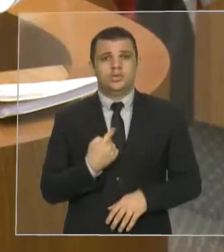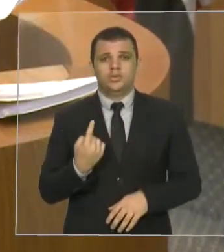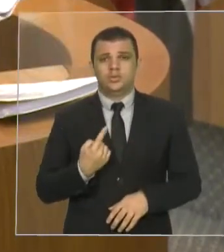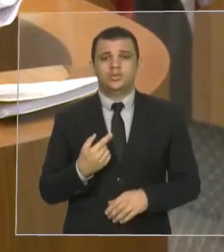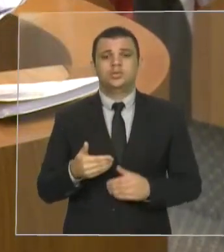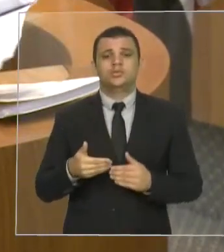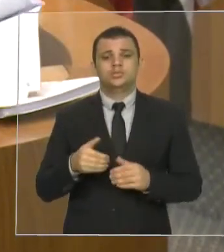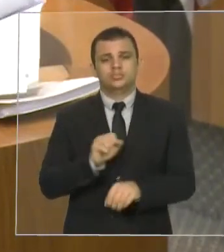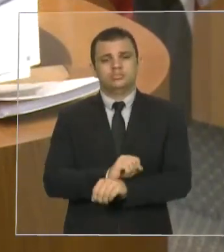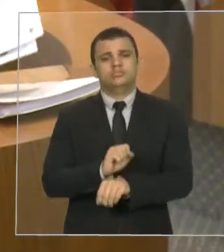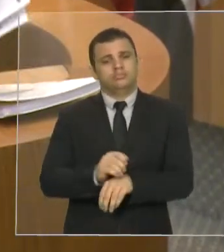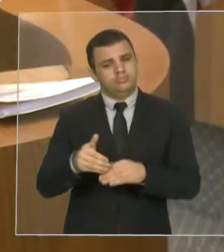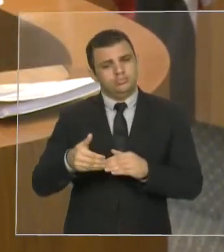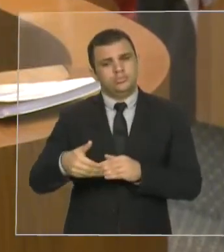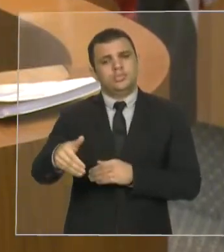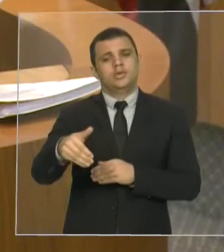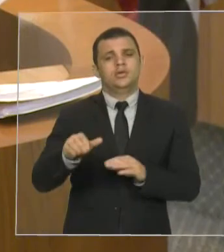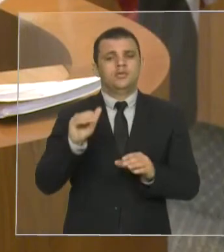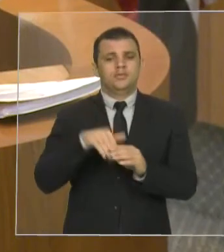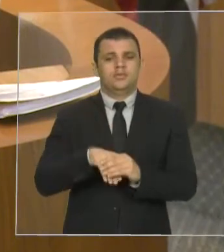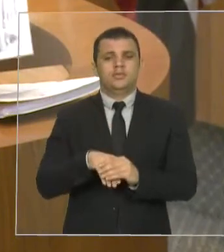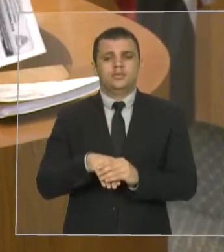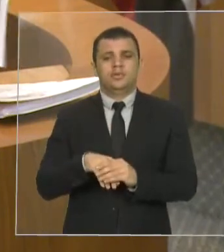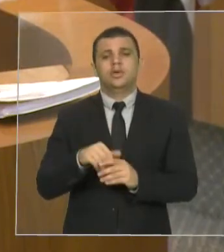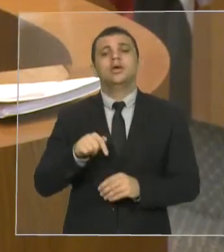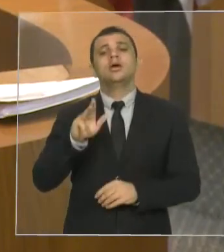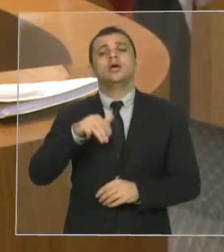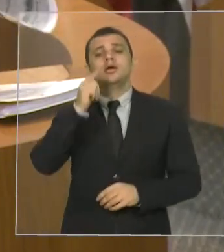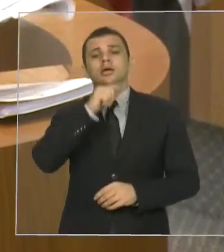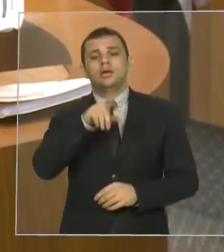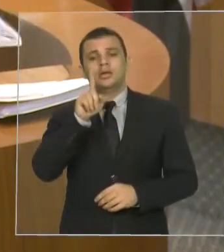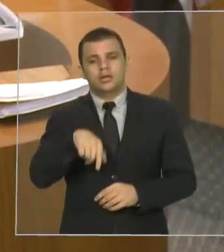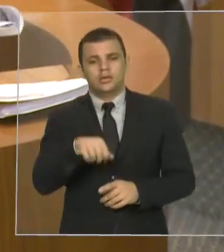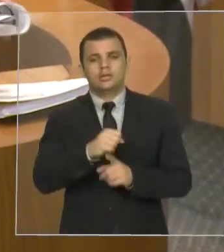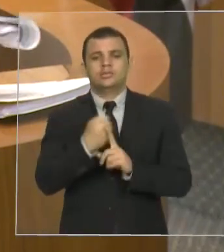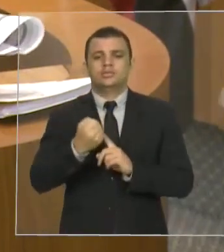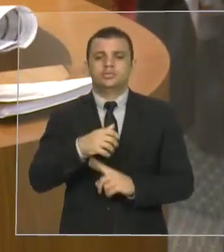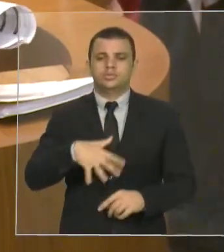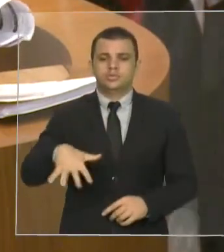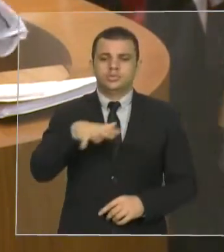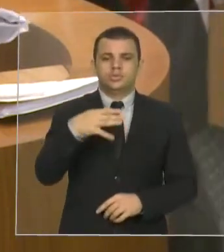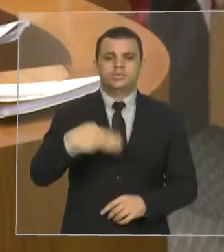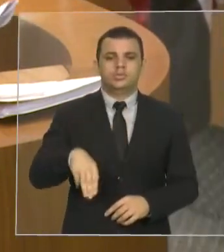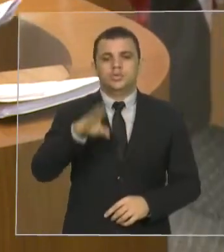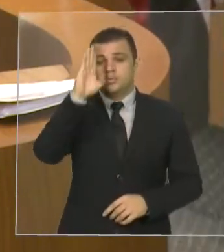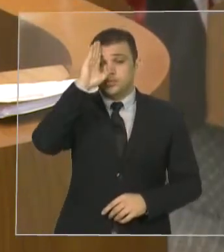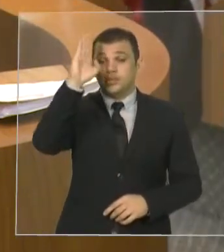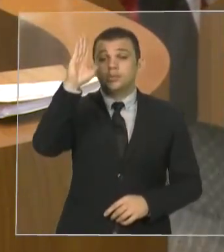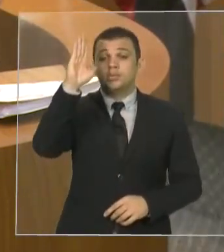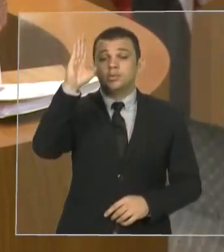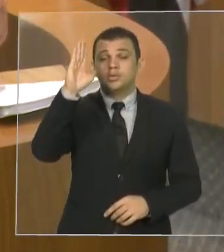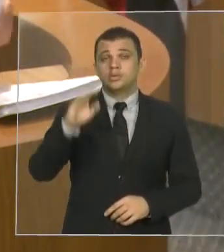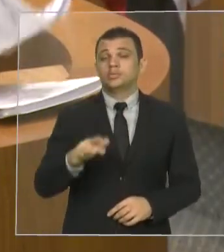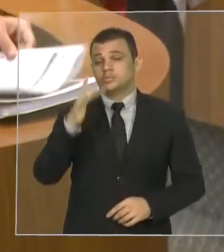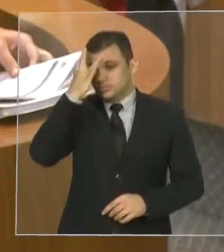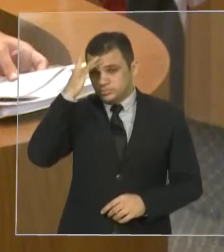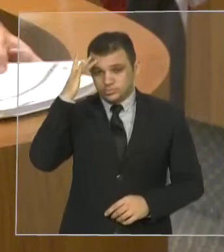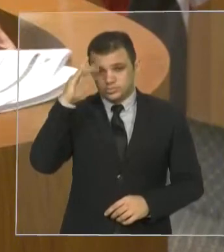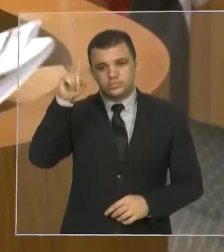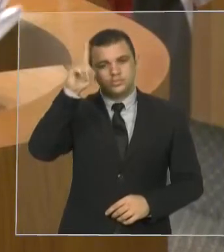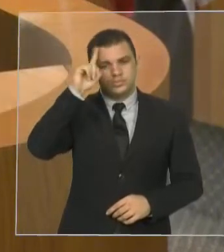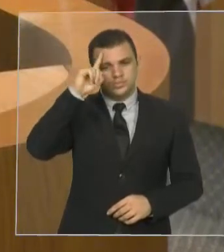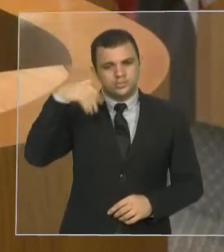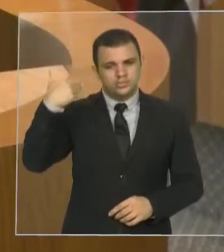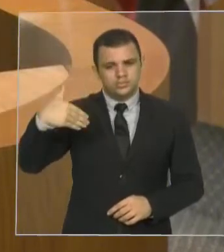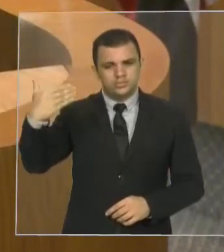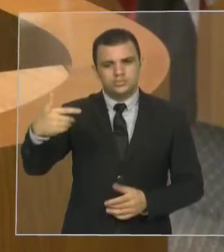mais à frente. Ao contrário, só quem vai ganhar com isso é a sociedade maranhense, principalmente aqueles que lutam todo dia